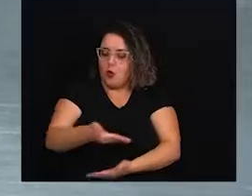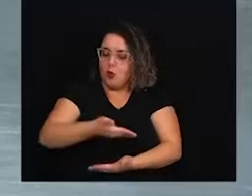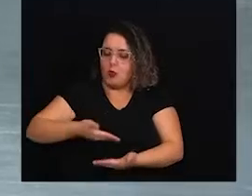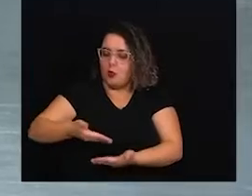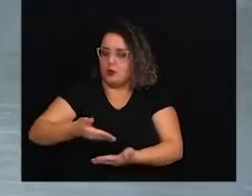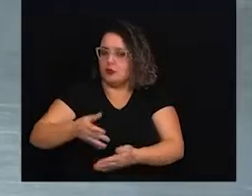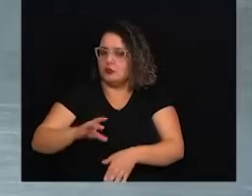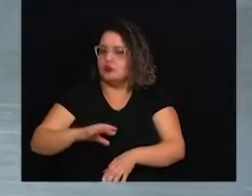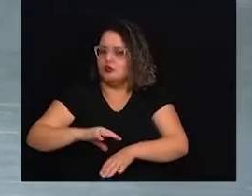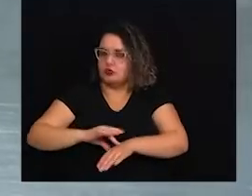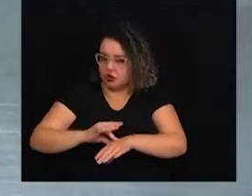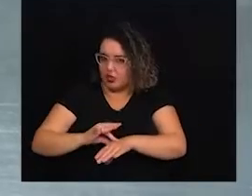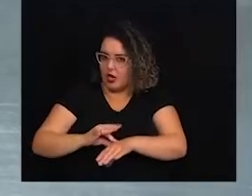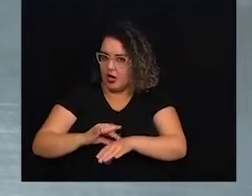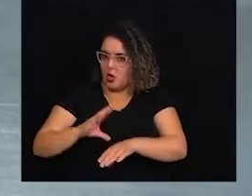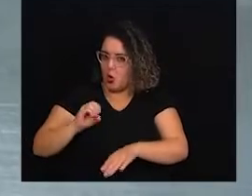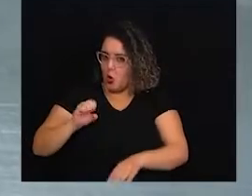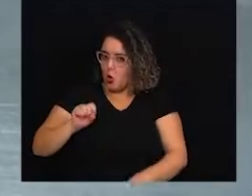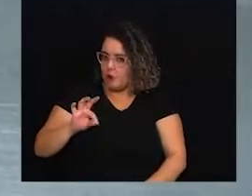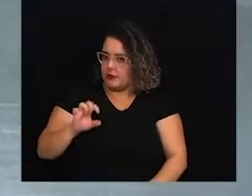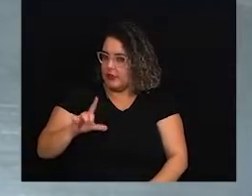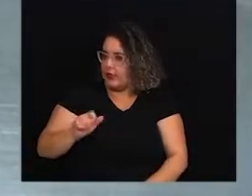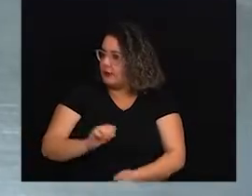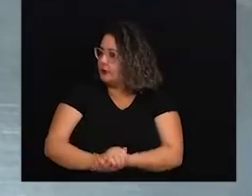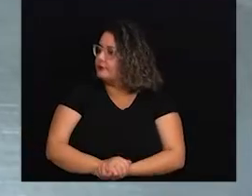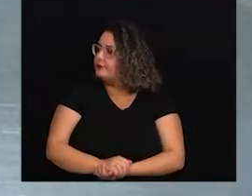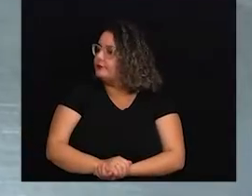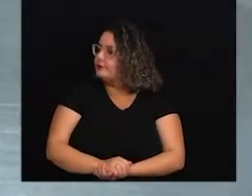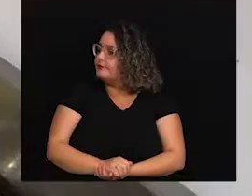colocar o molho de costela.